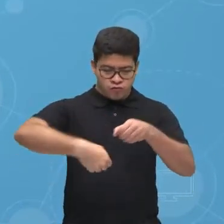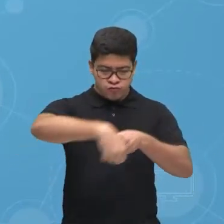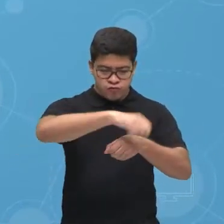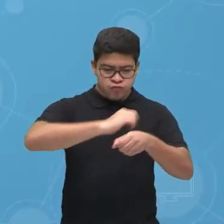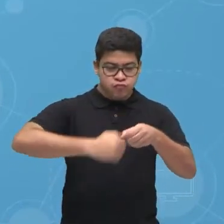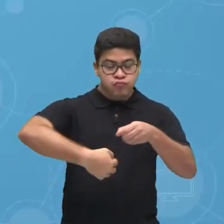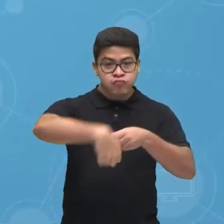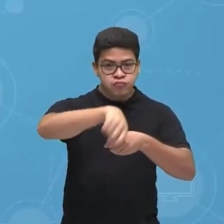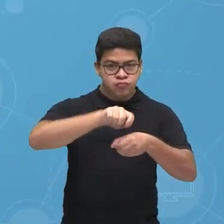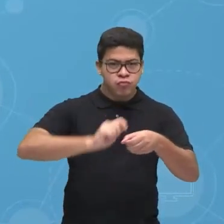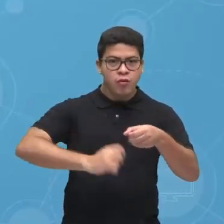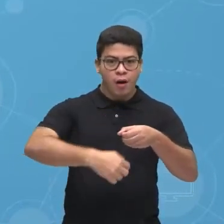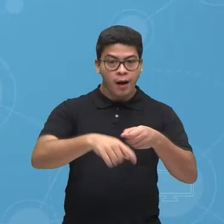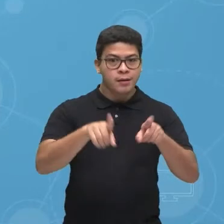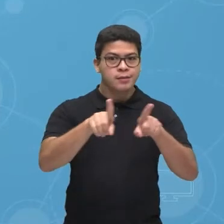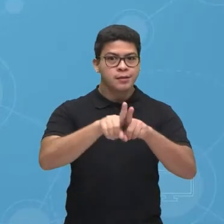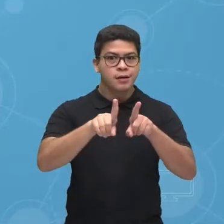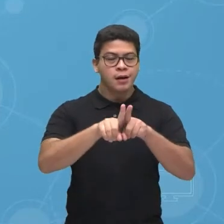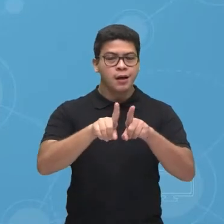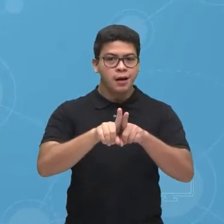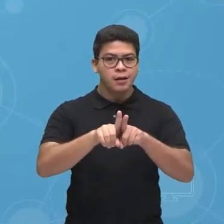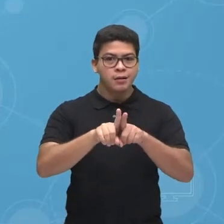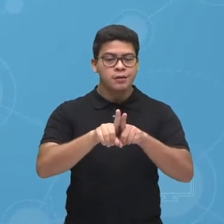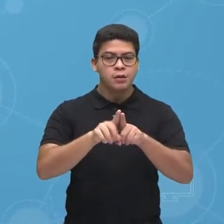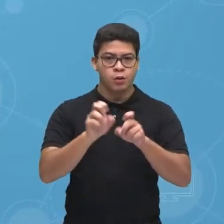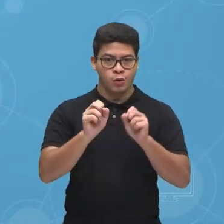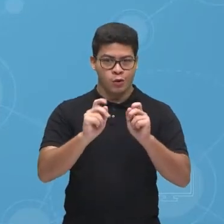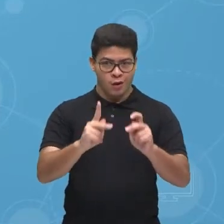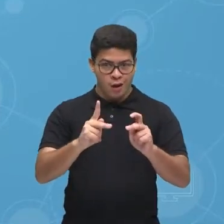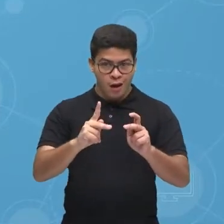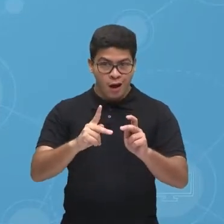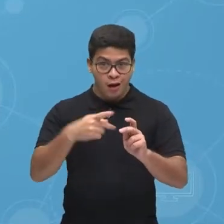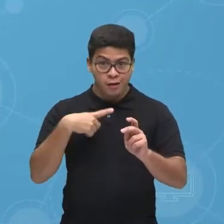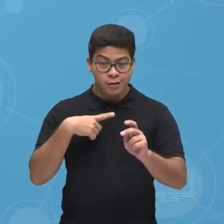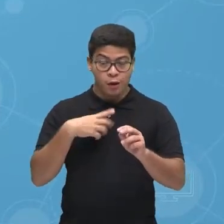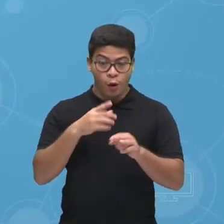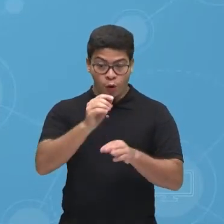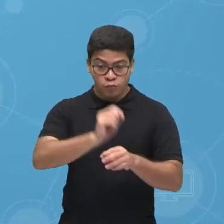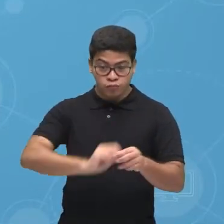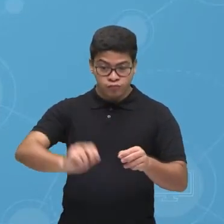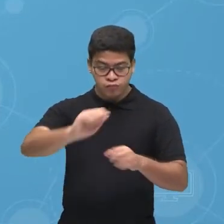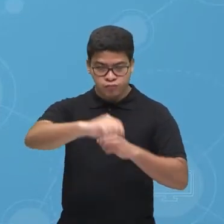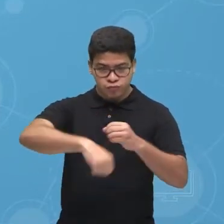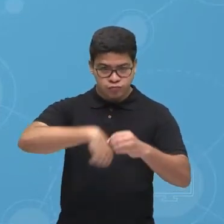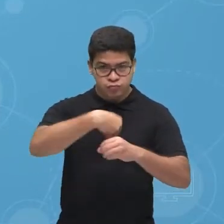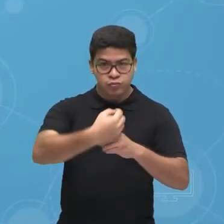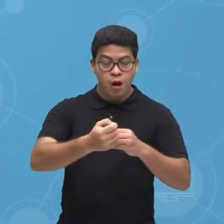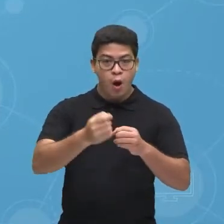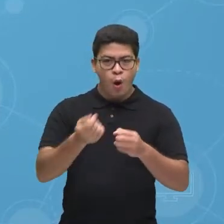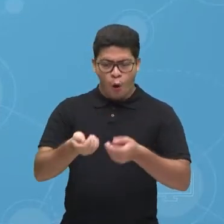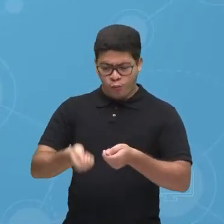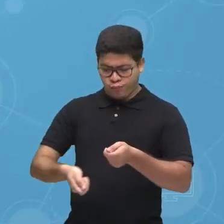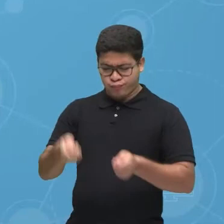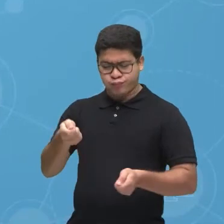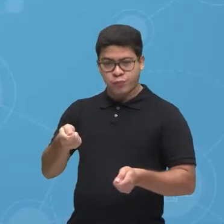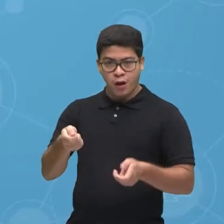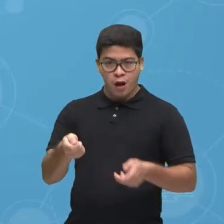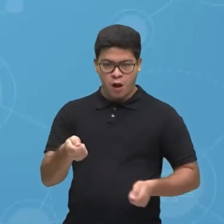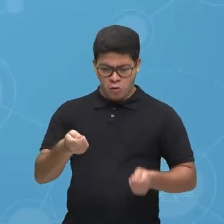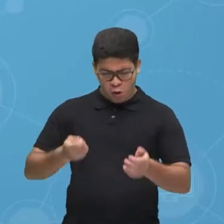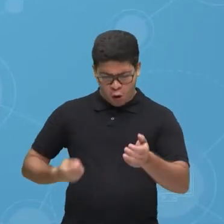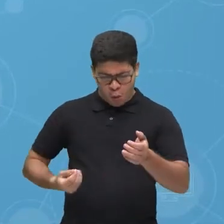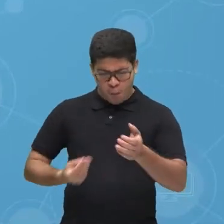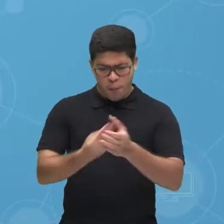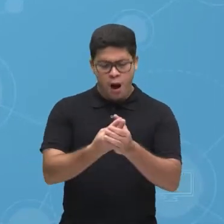cabo, né, depois que eu colocar a areia, enfia o cabo um pouquinho e passa a fita crepe. O cabo de vassoura entra